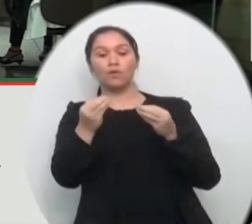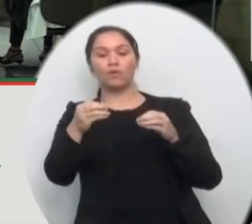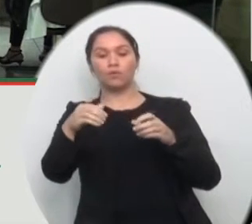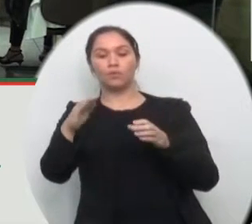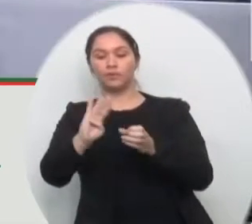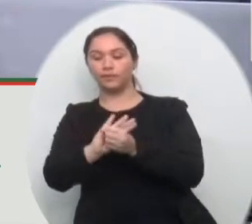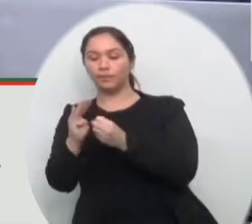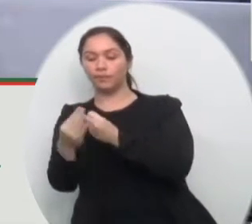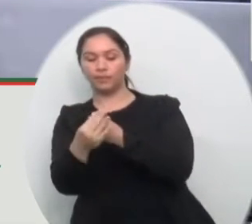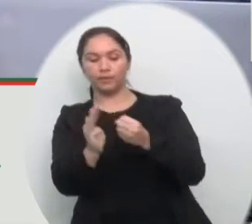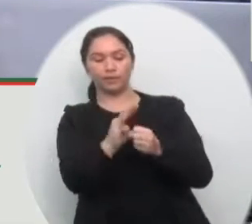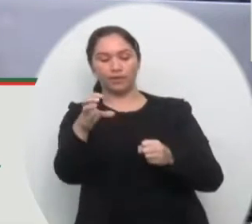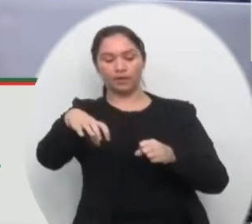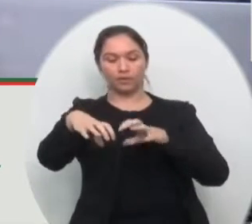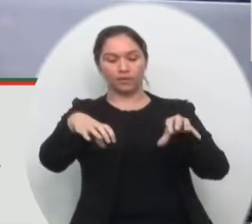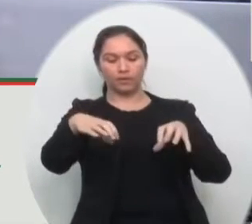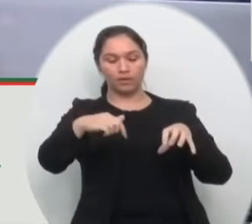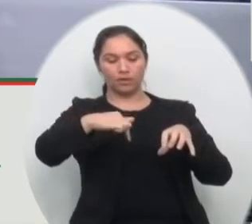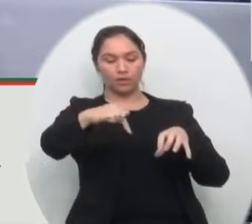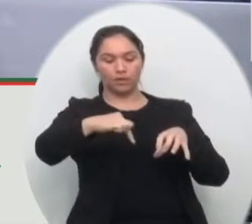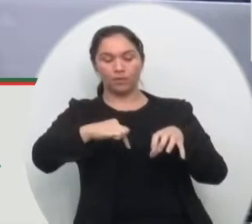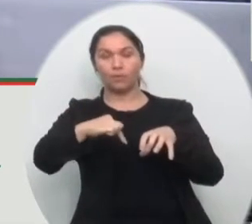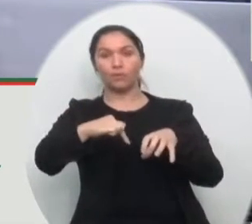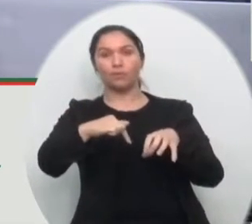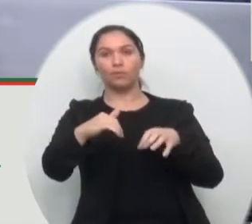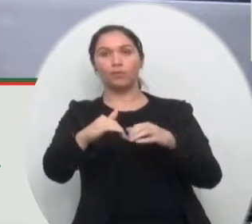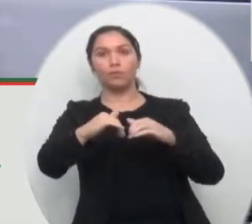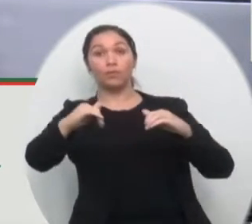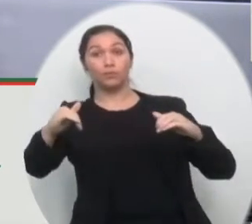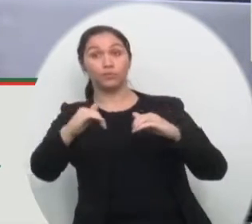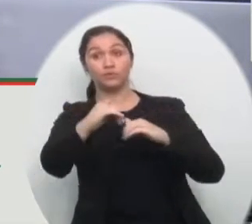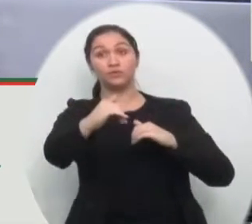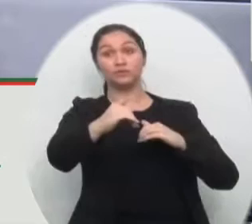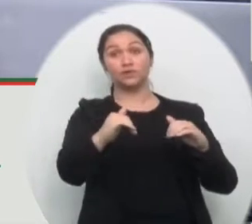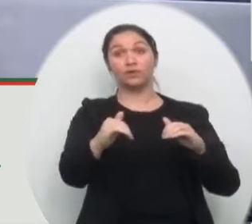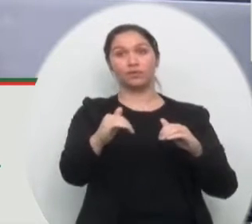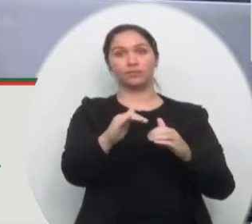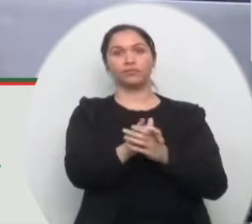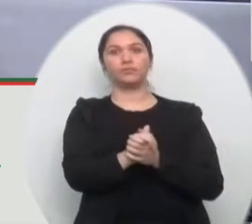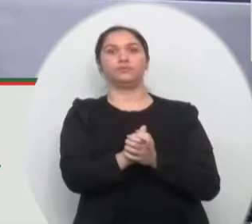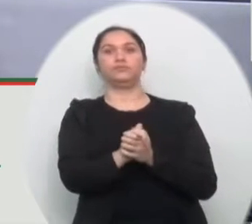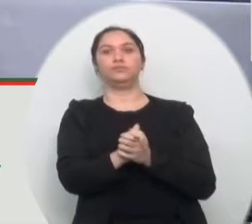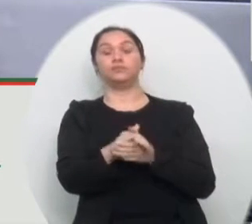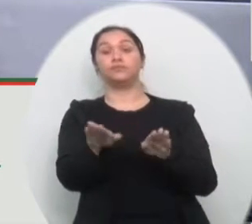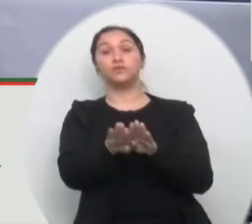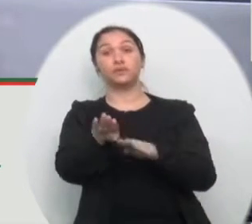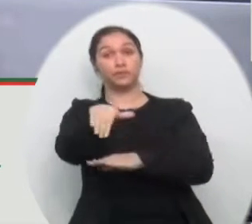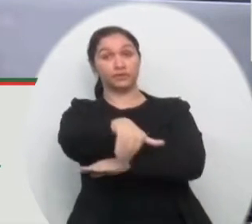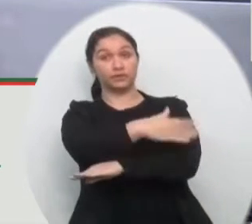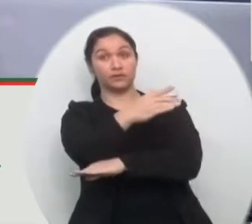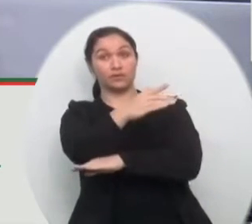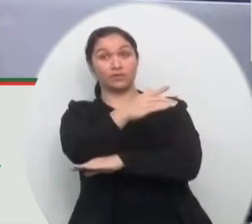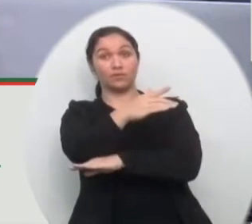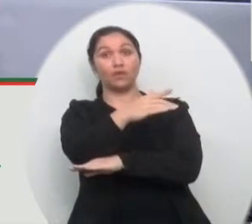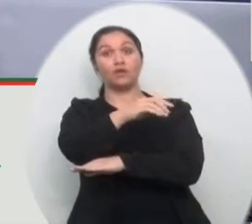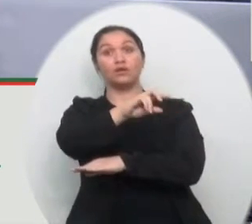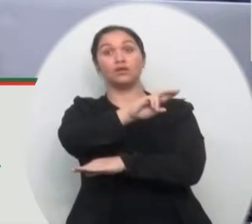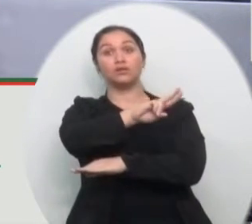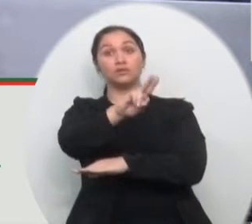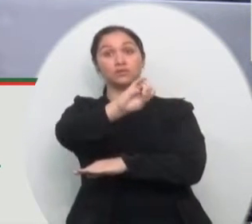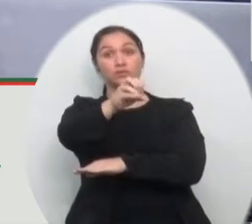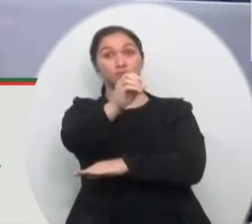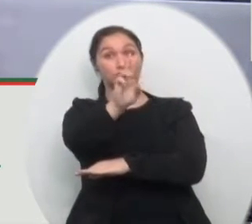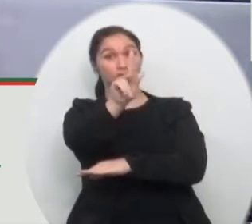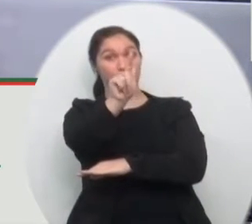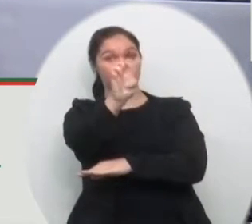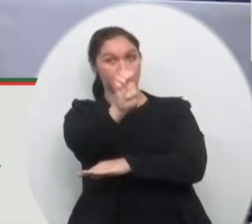rodovia Governador Jorge Lacerda, também é outro ponto. A seguir é a localização da empresa, para que todos possam se